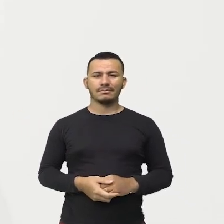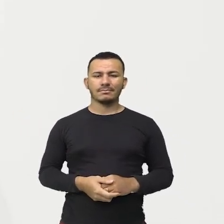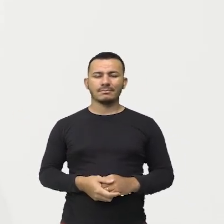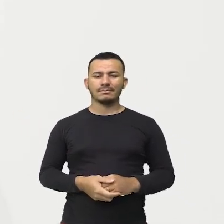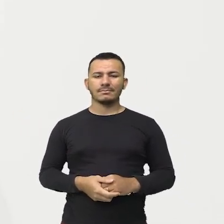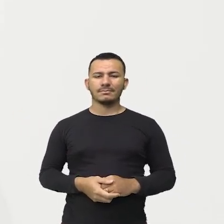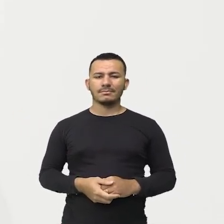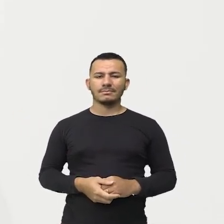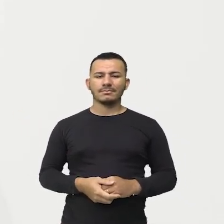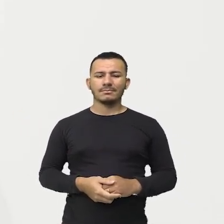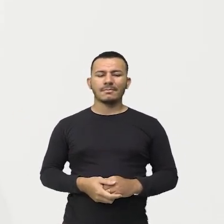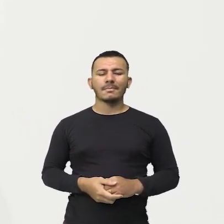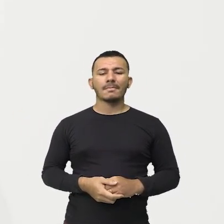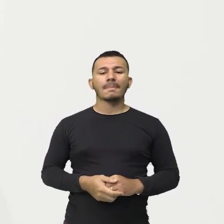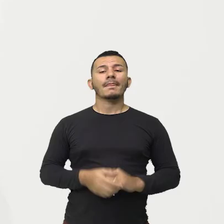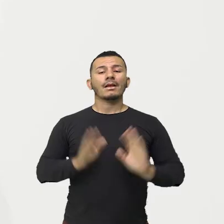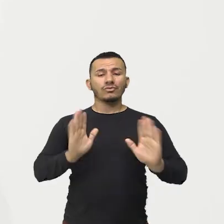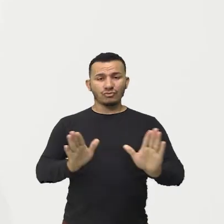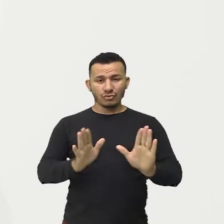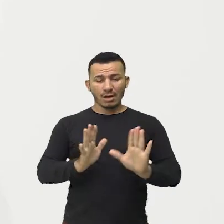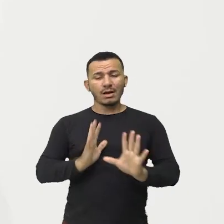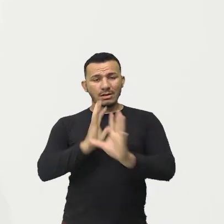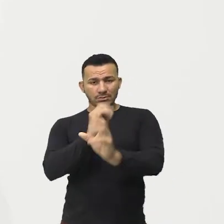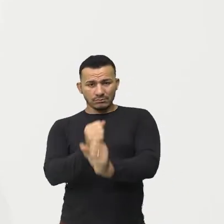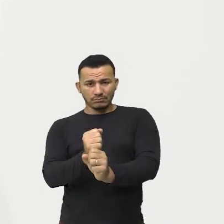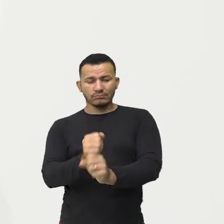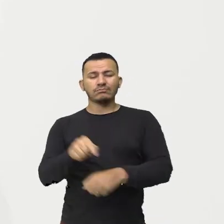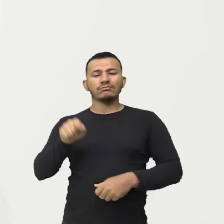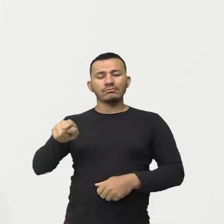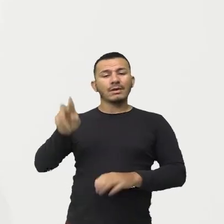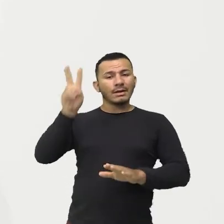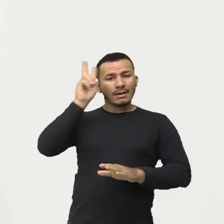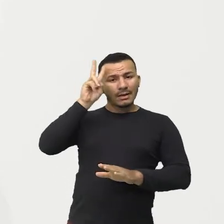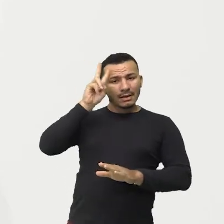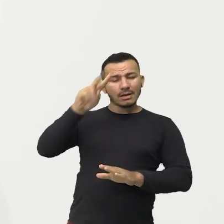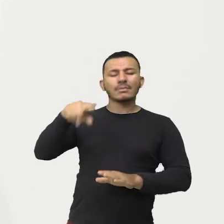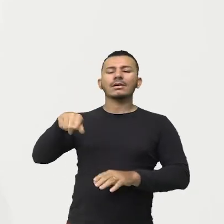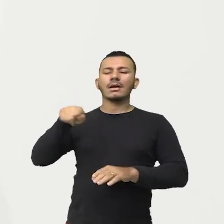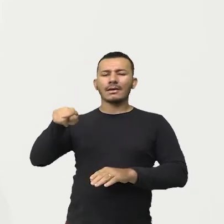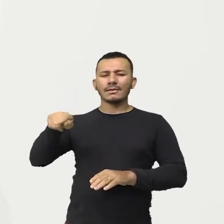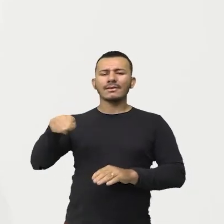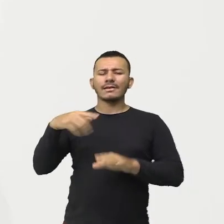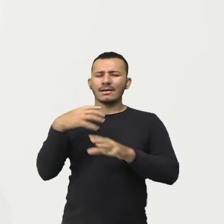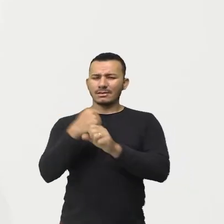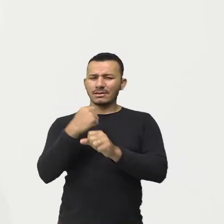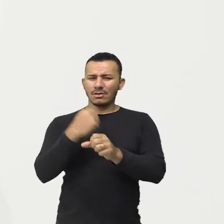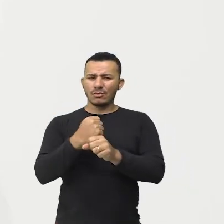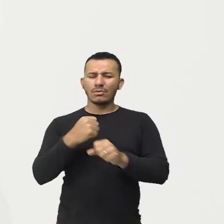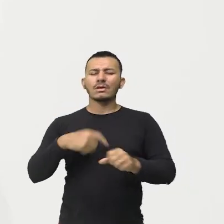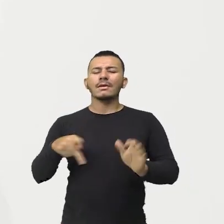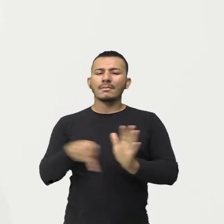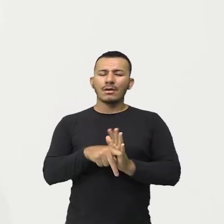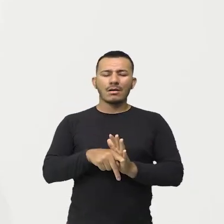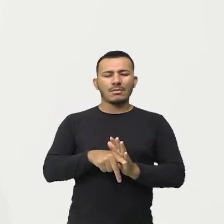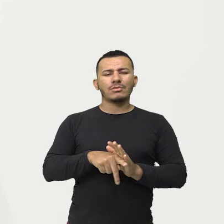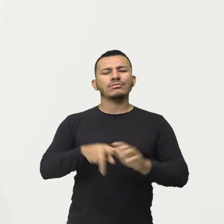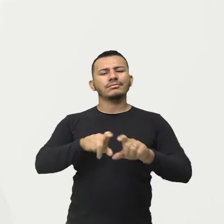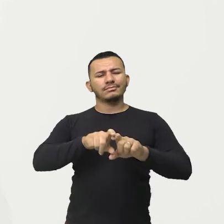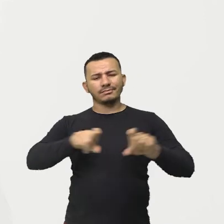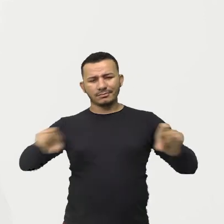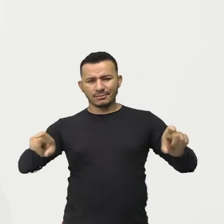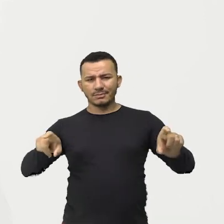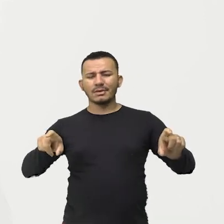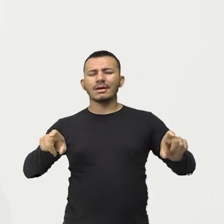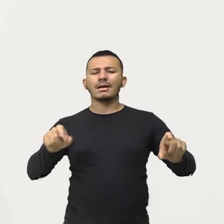4. E aí, pessoal, é fazer conta e lembrar que o que nós temos aqui é uma expressão numérica e a